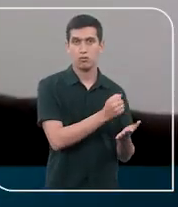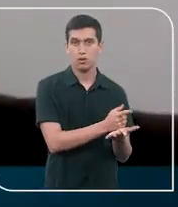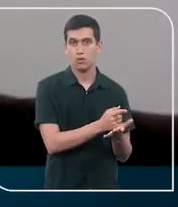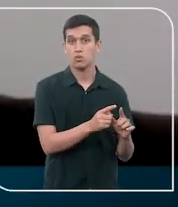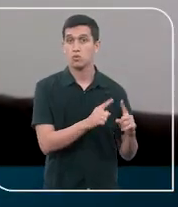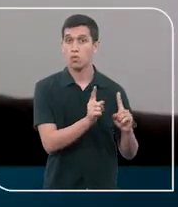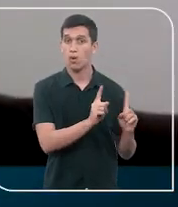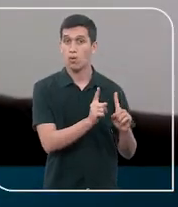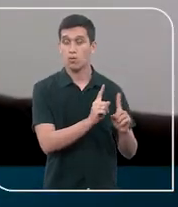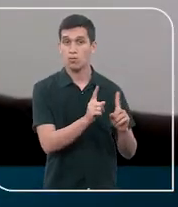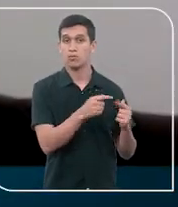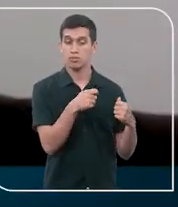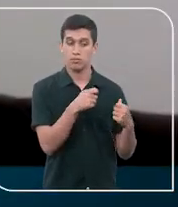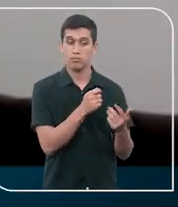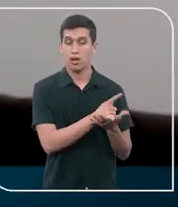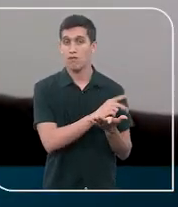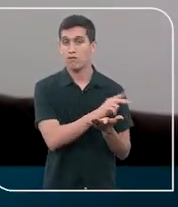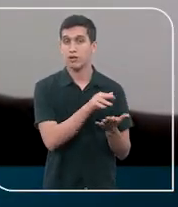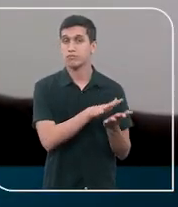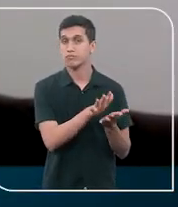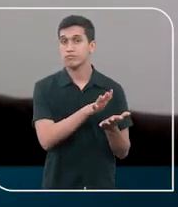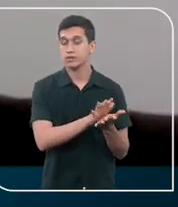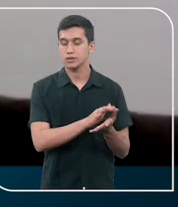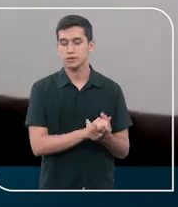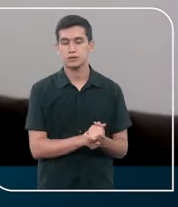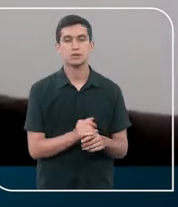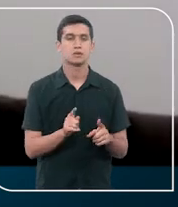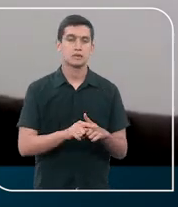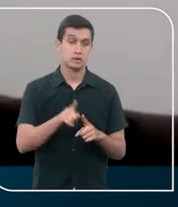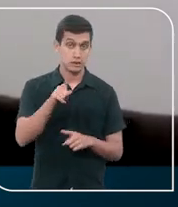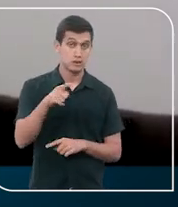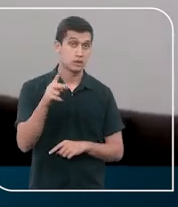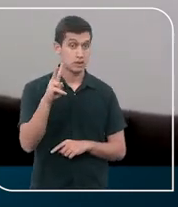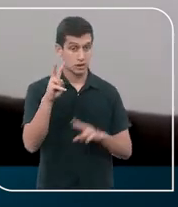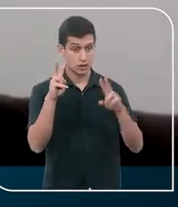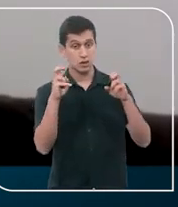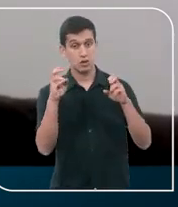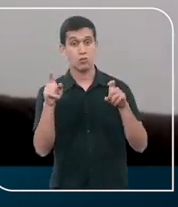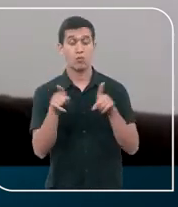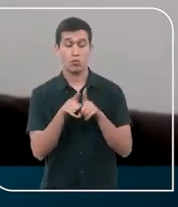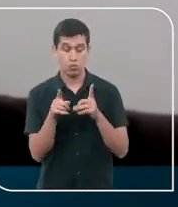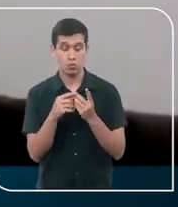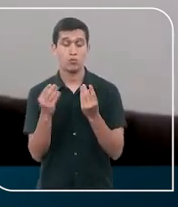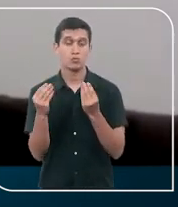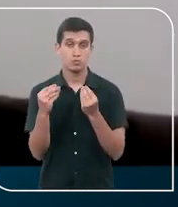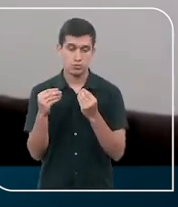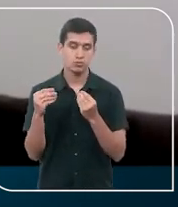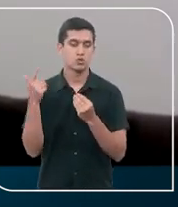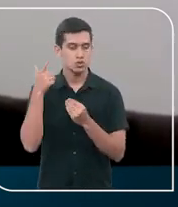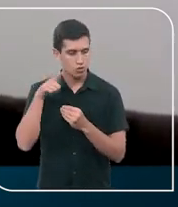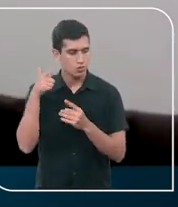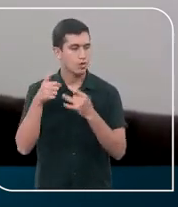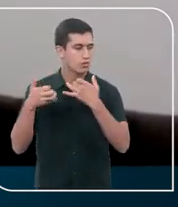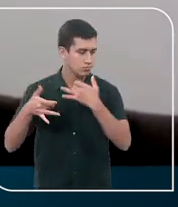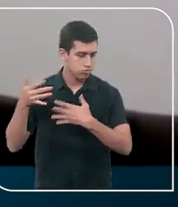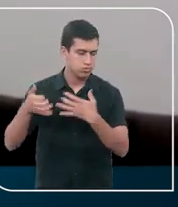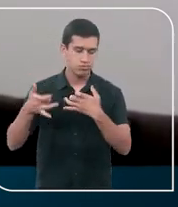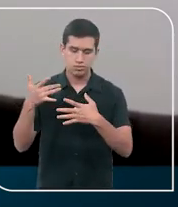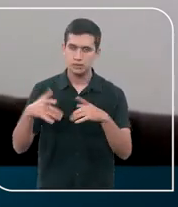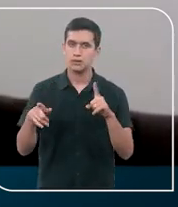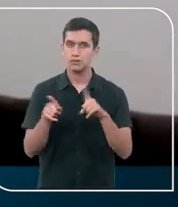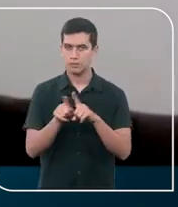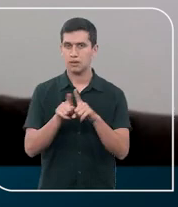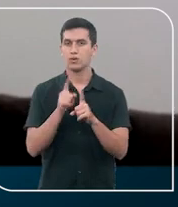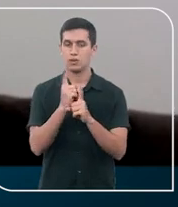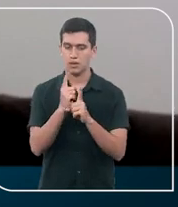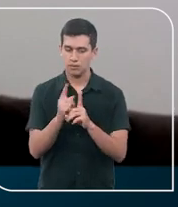Então, nós temos, na verdade, em relação a isso, uma das questões bastante recorrentes, importantes também dentro da cobrança, né, das cotas